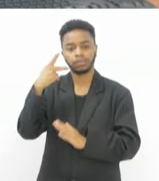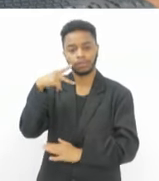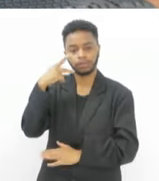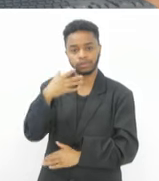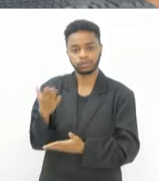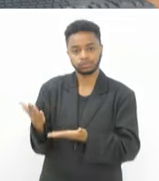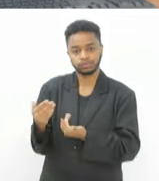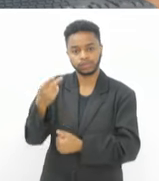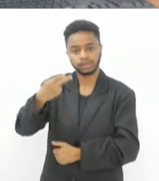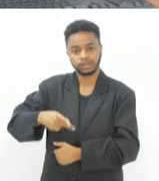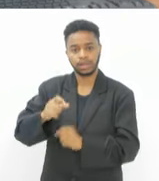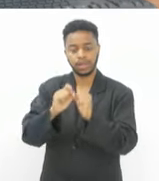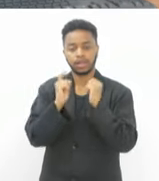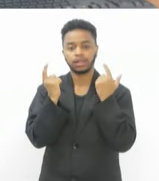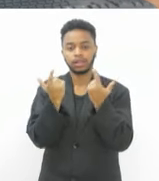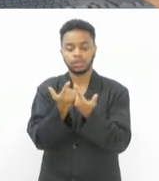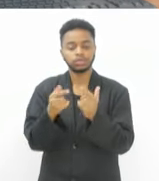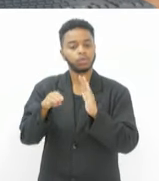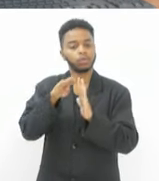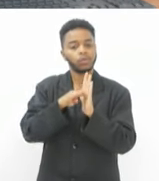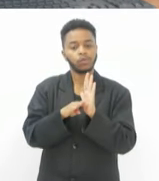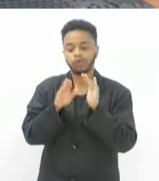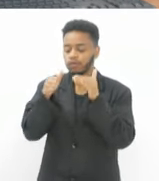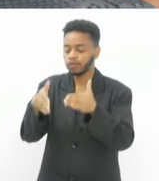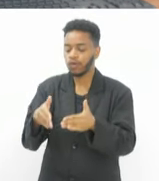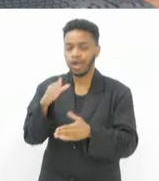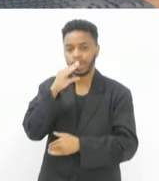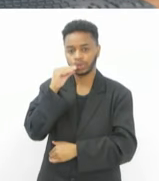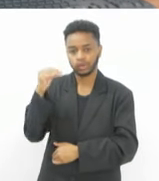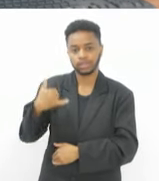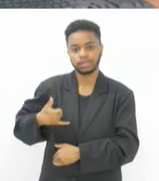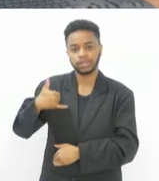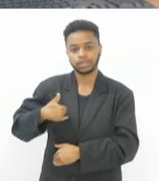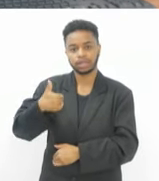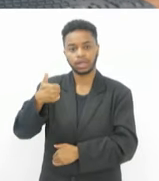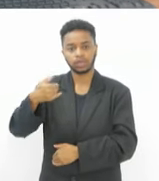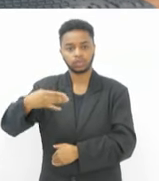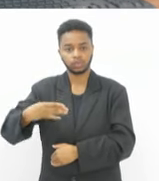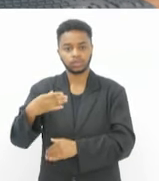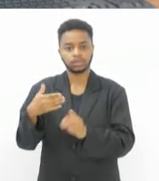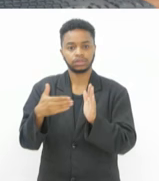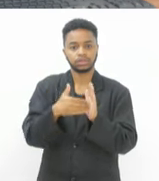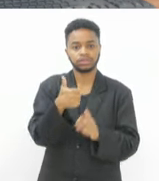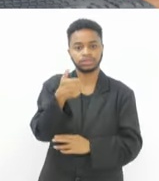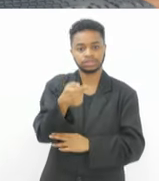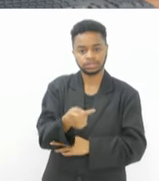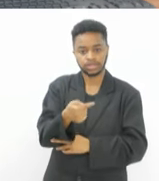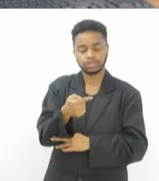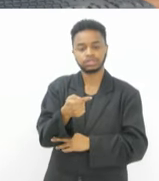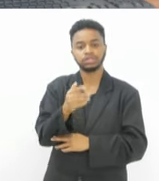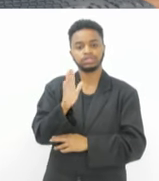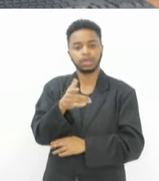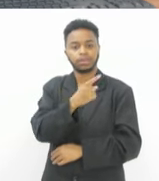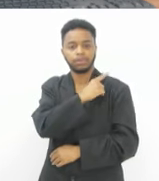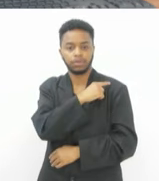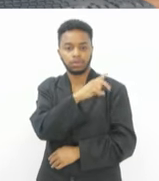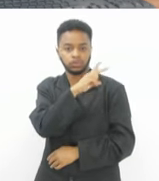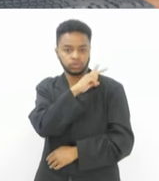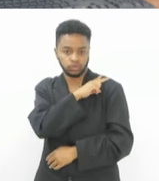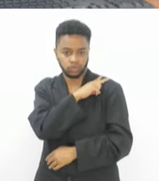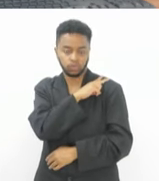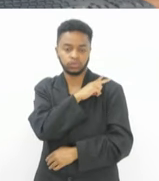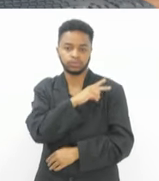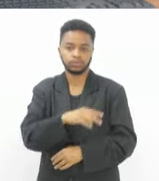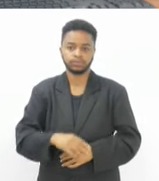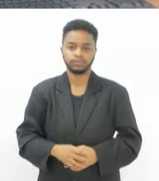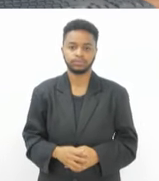Juvenil da Alerj. O programa é voltado para adolescentes entre 14 e 17 anos que estejam cursando o primeiro ou segundo ano do